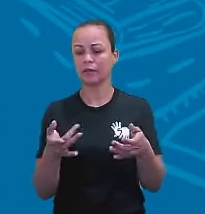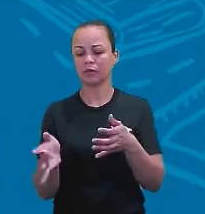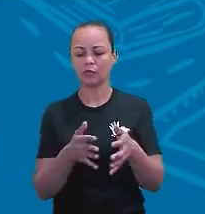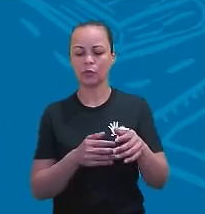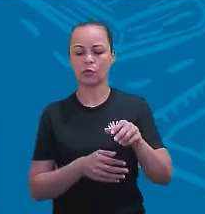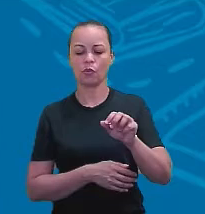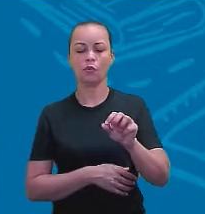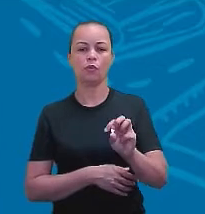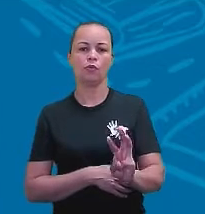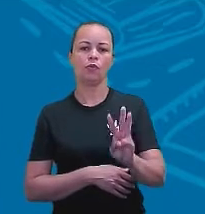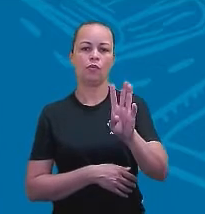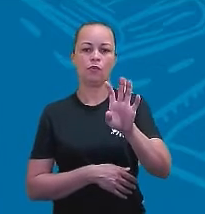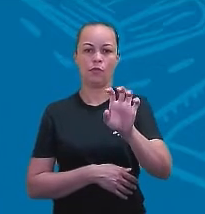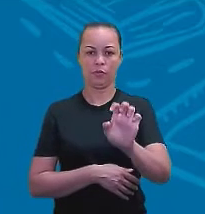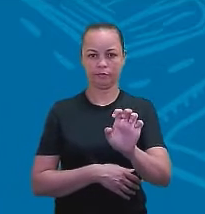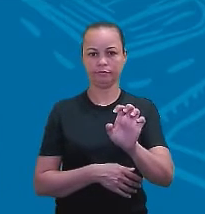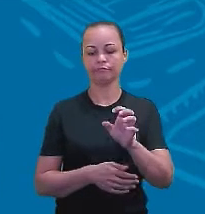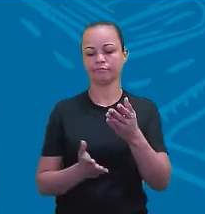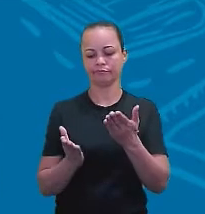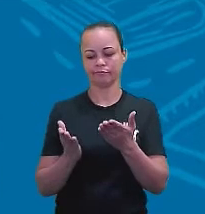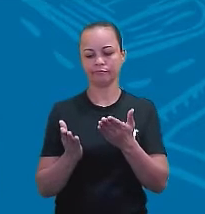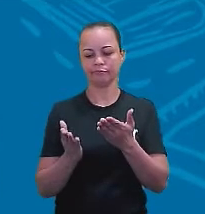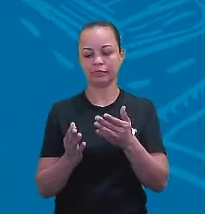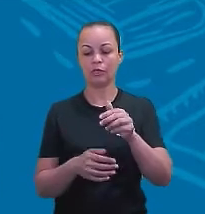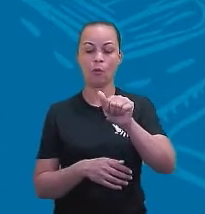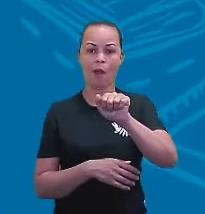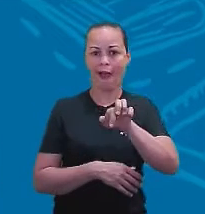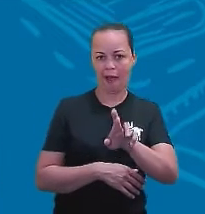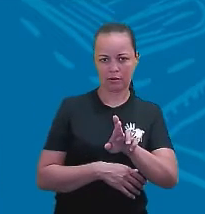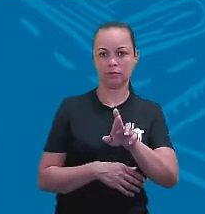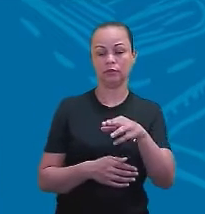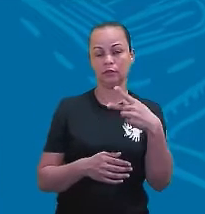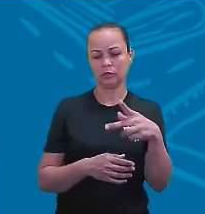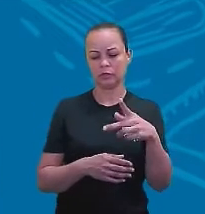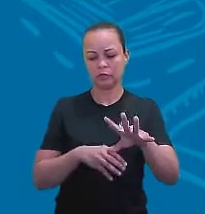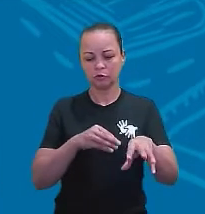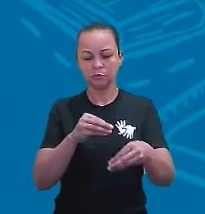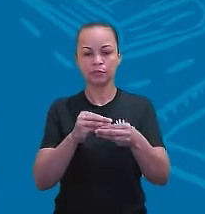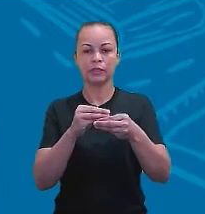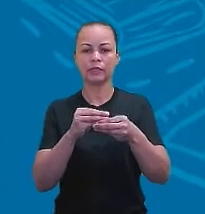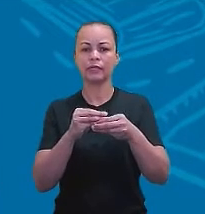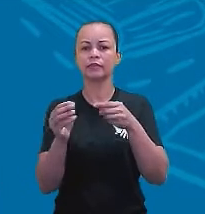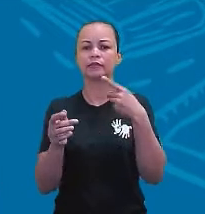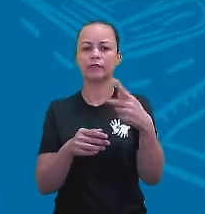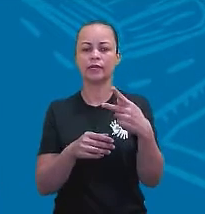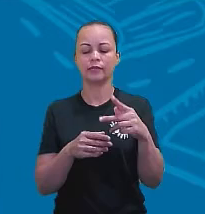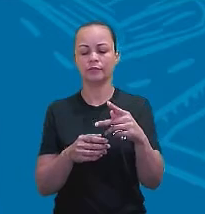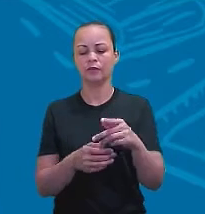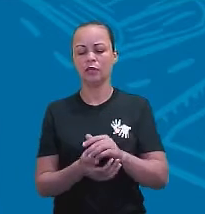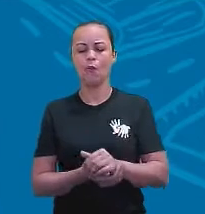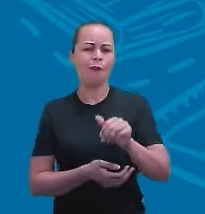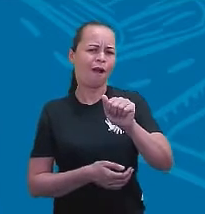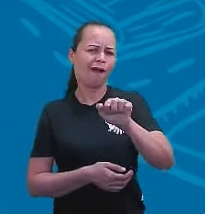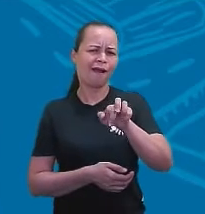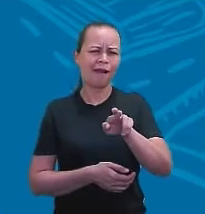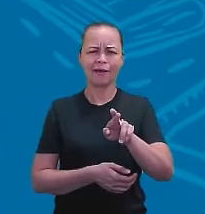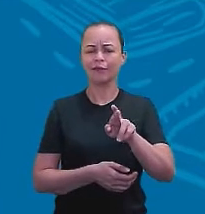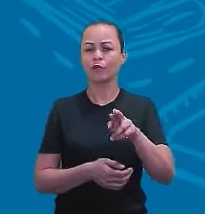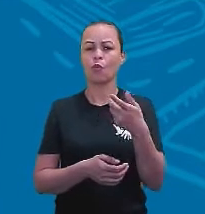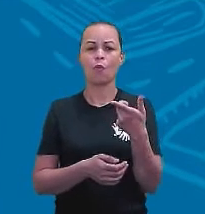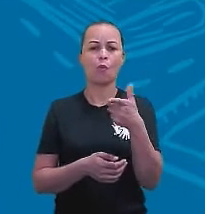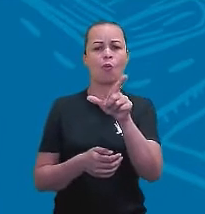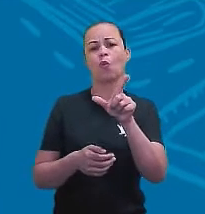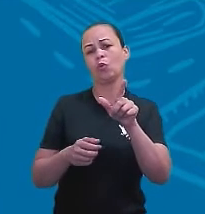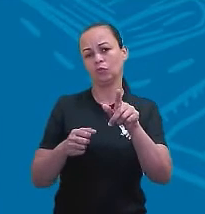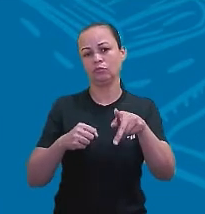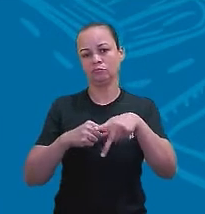Gente, se você já sabe onde aplicar am, com quem aplica-se is, are é com os outros pronomes